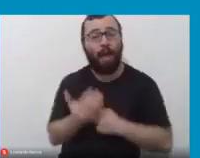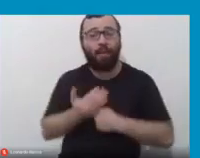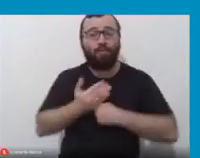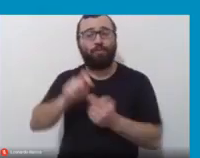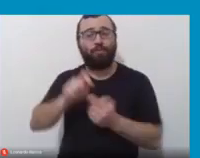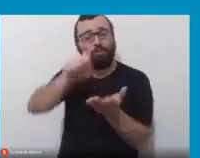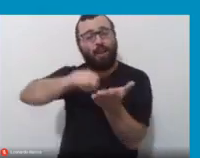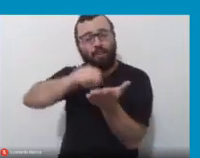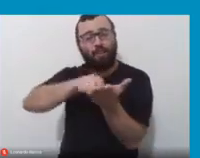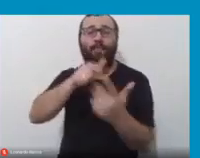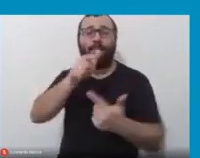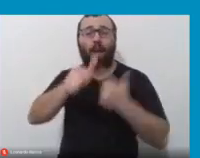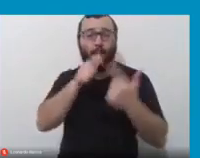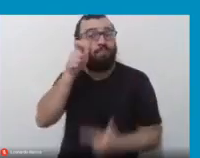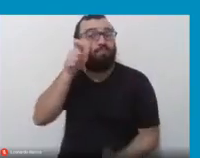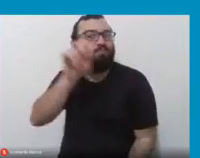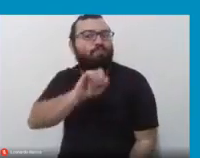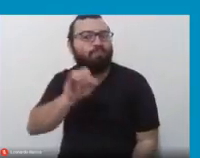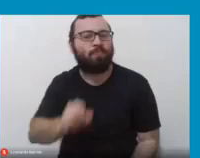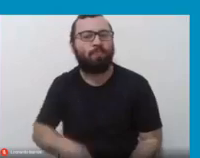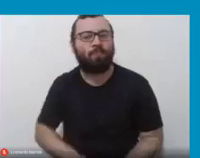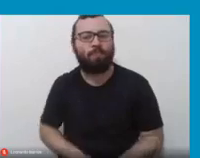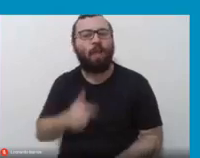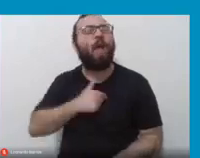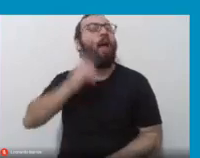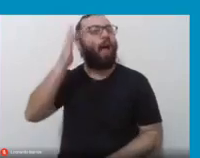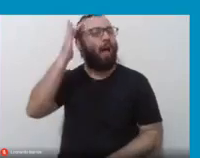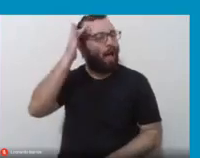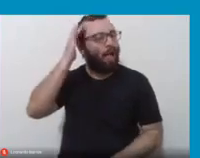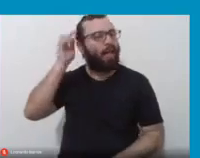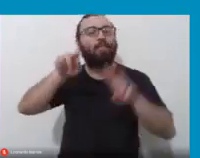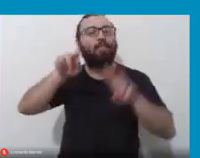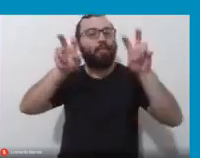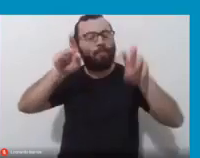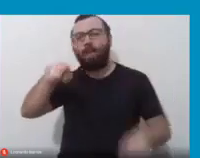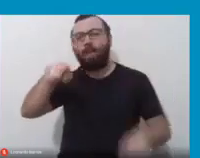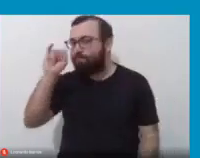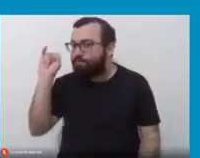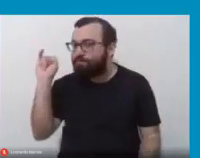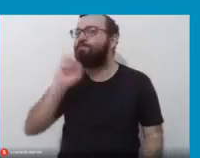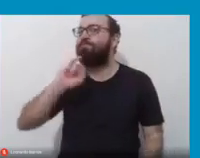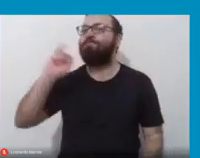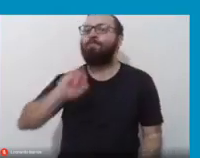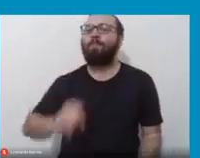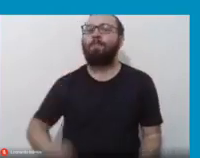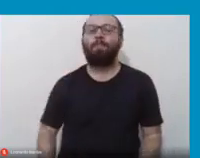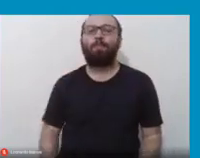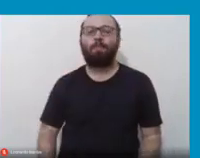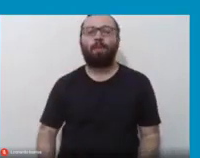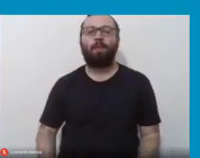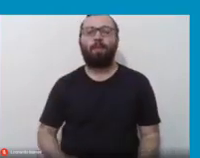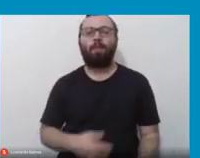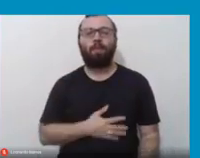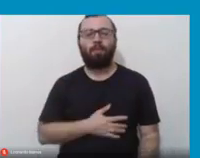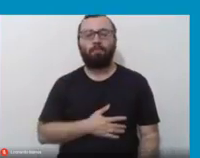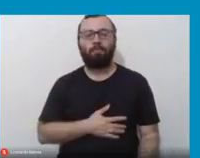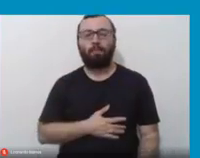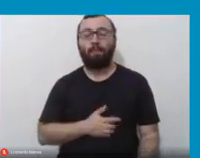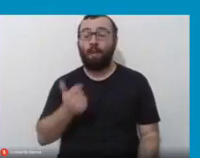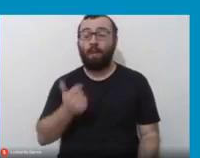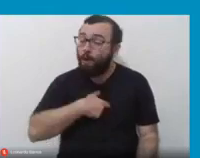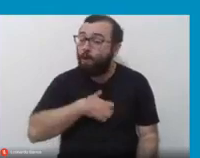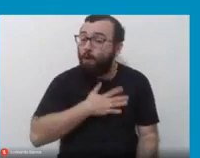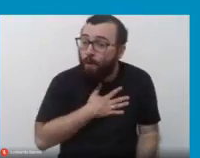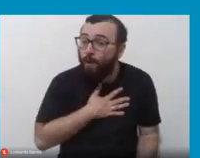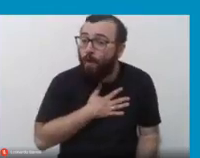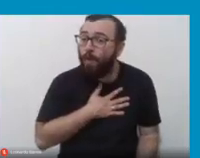interessante. Então, eu acho que esses temas continuam sendo importantes. Eu quero, assim, gosto muito